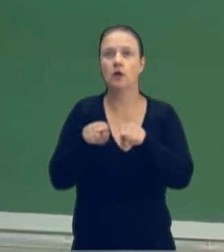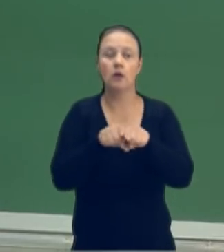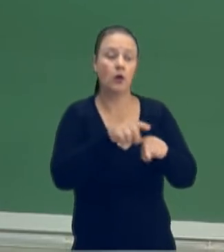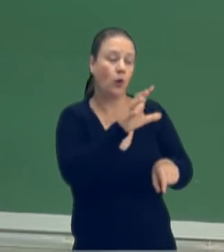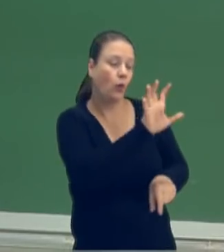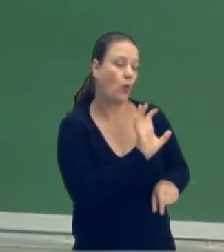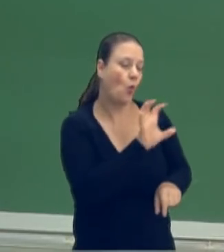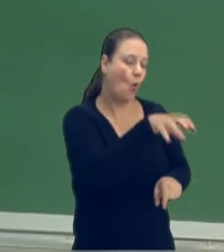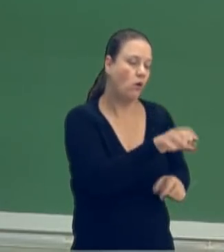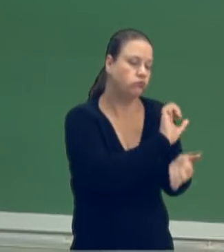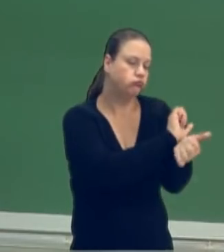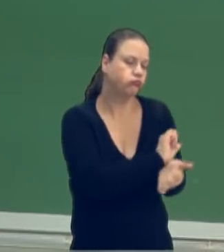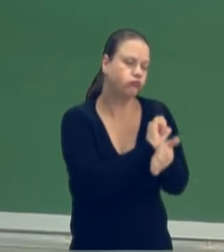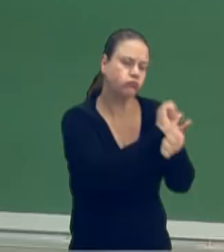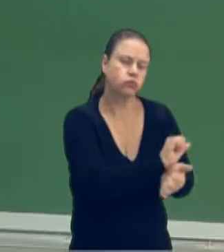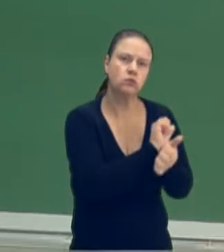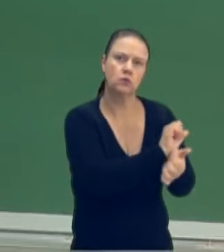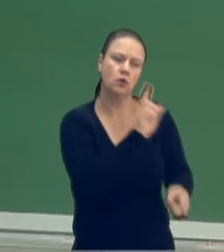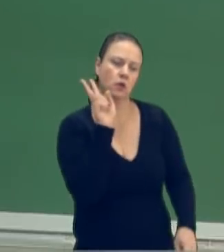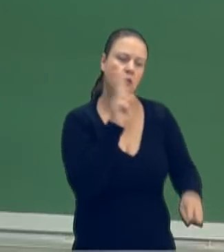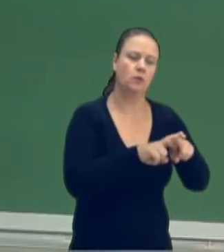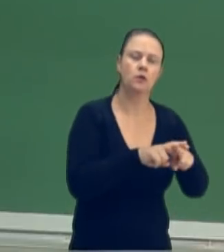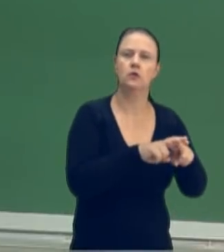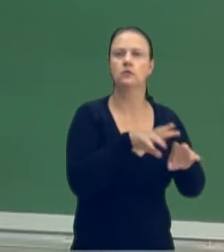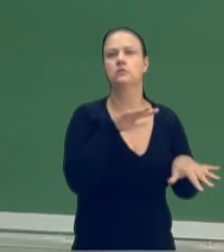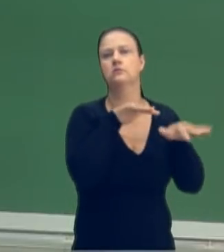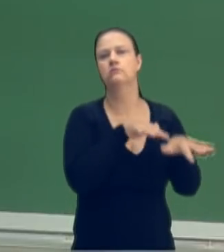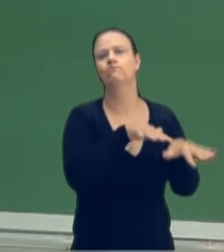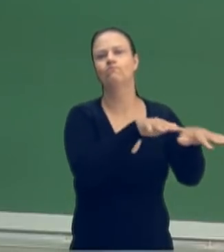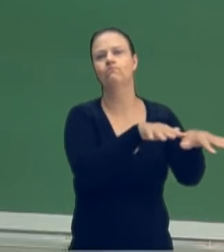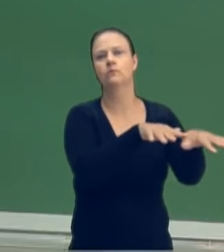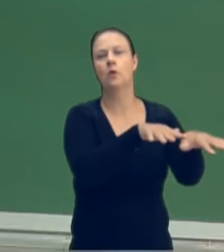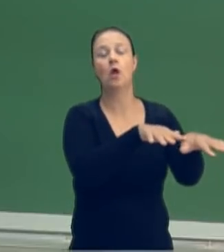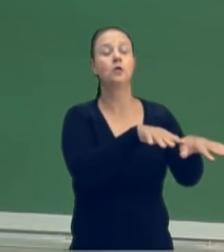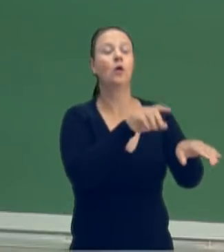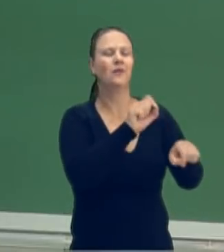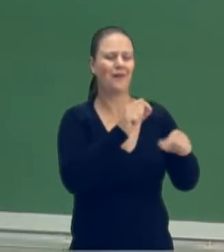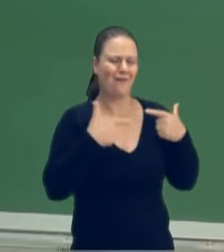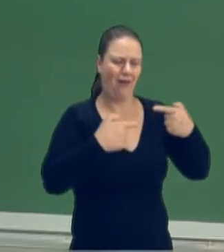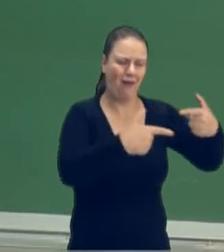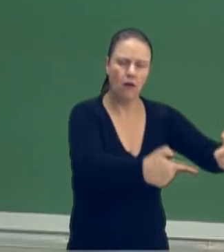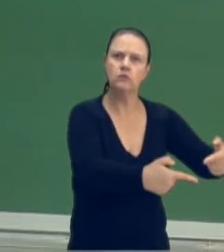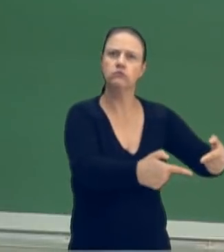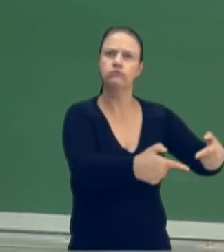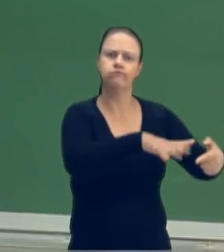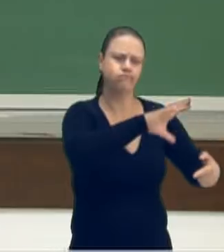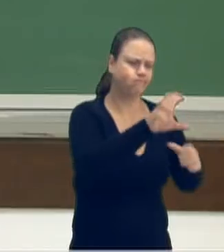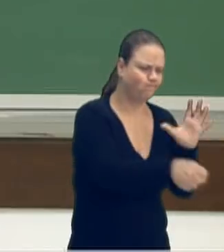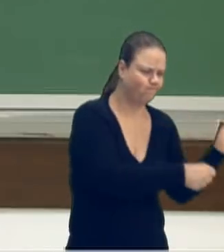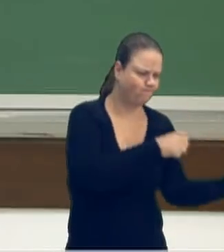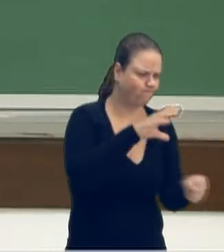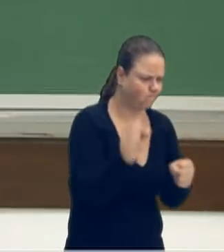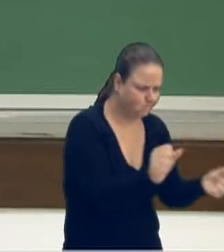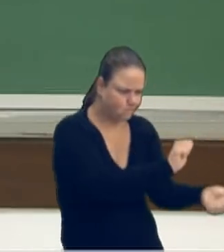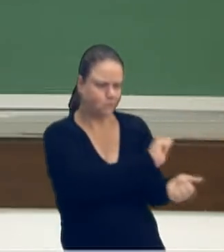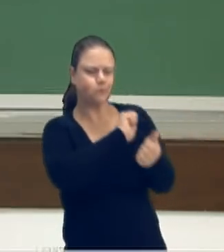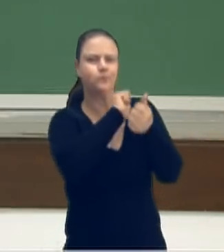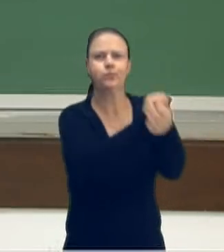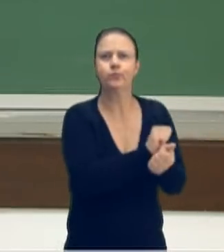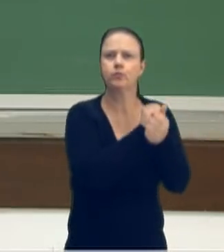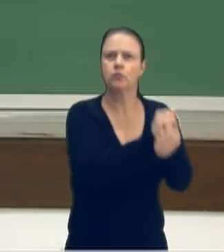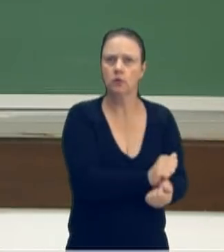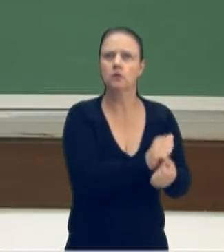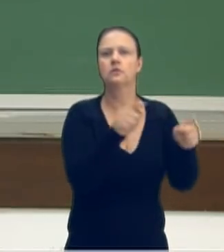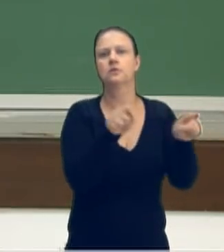escravos, estrangeiros, prisioneiros de guerra, né? Ou por dívidas, mas normalmente são estrangeiros, prisioneiros de